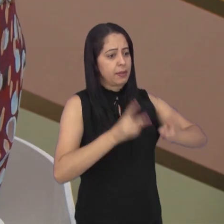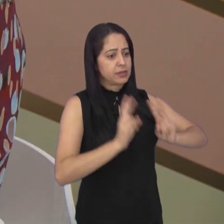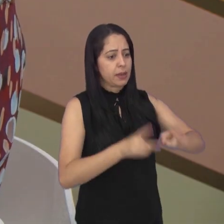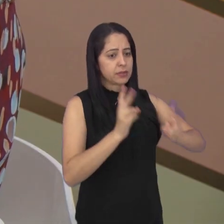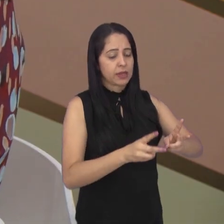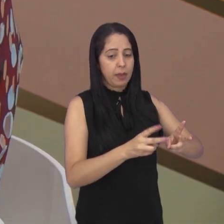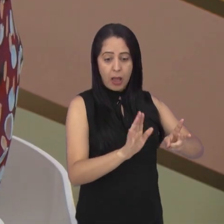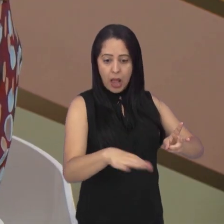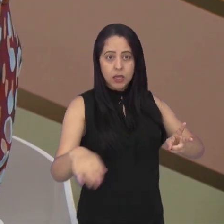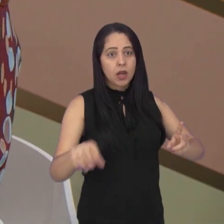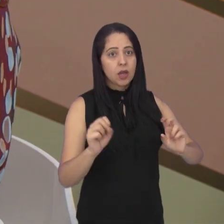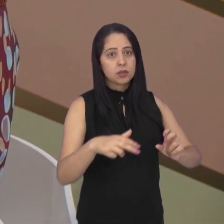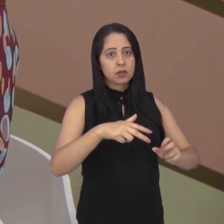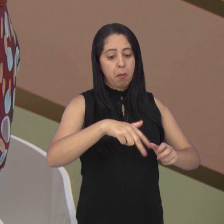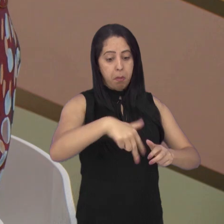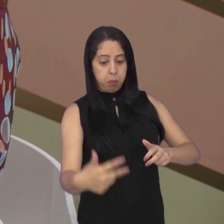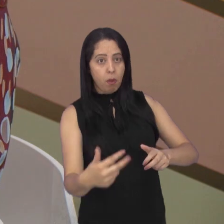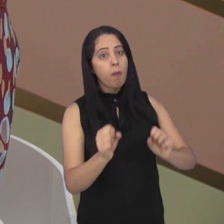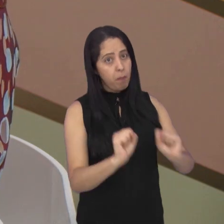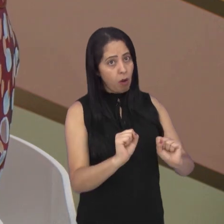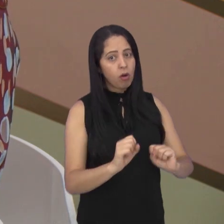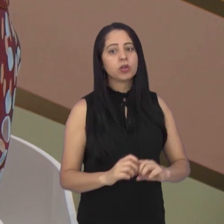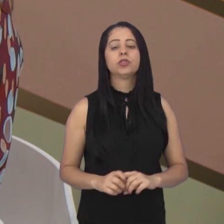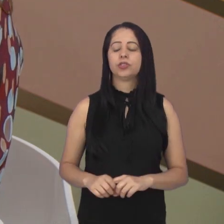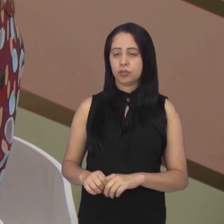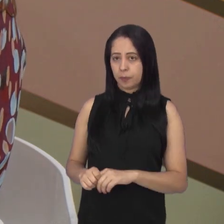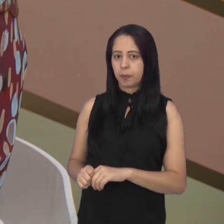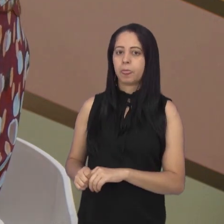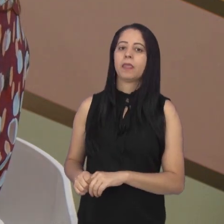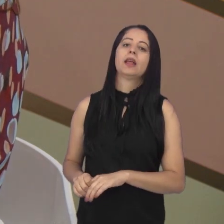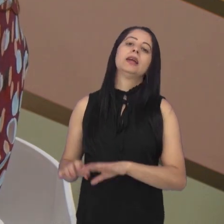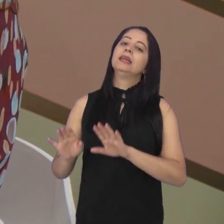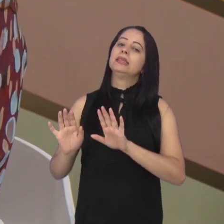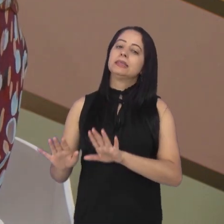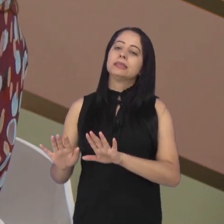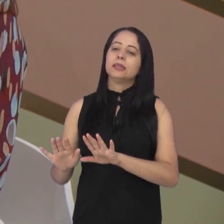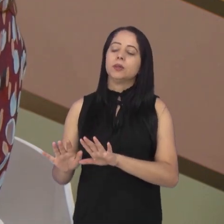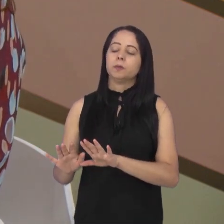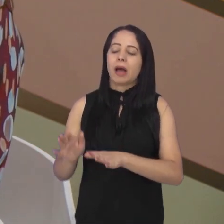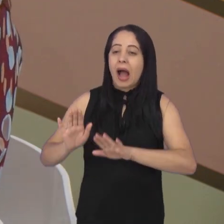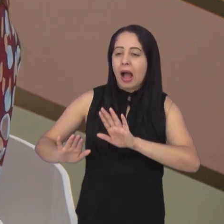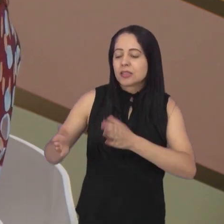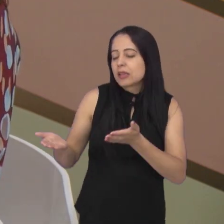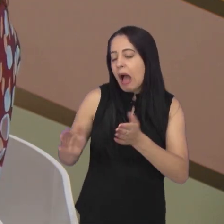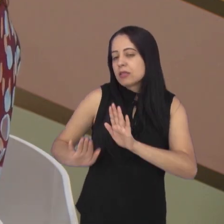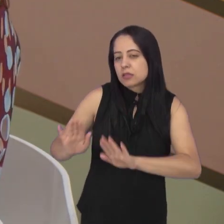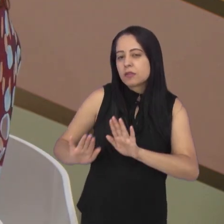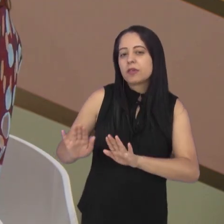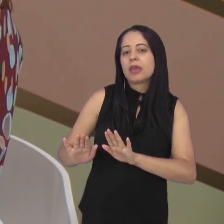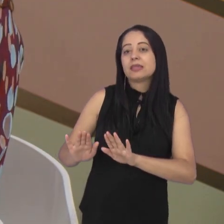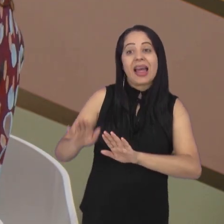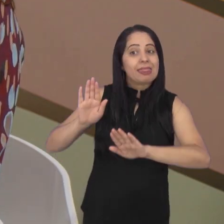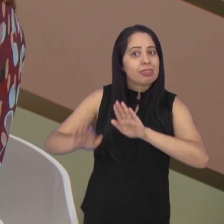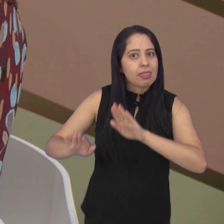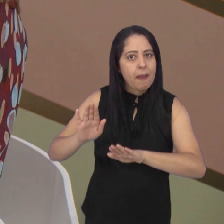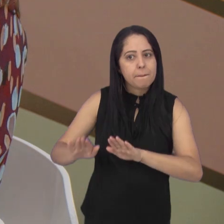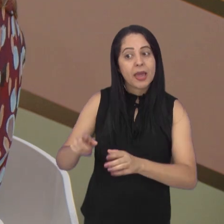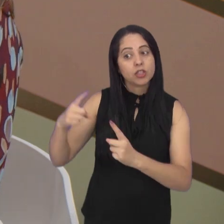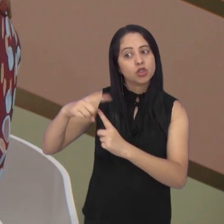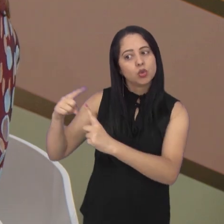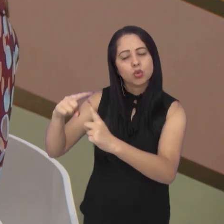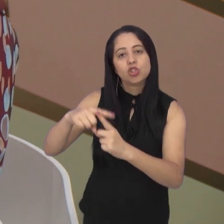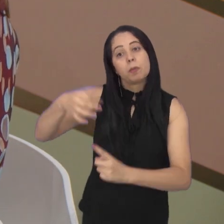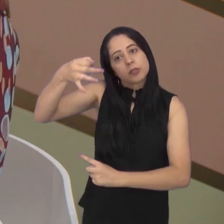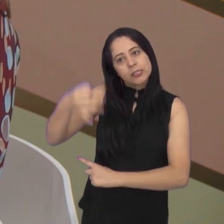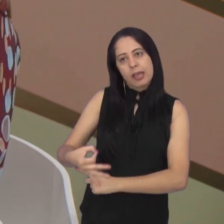muito cuidado, elas têm muito mito do que está sendo utilizado. Sim. Hoje, eles são chamados de dispositivos inalatórios e depende da medicação